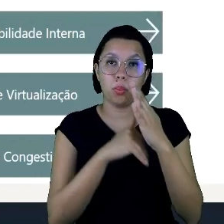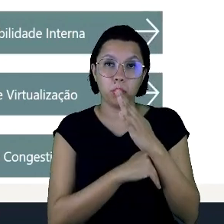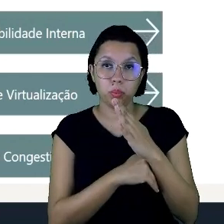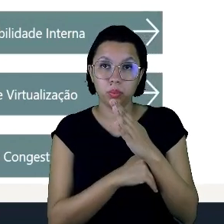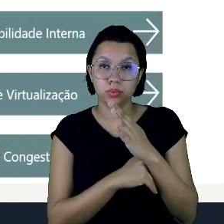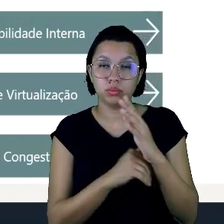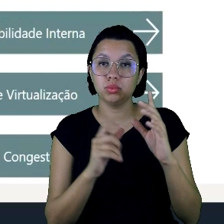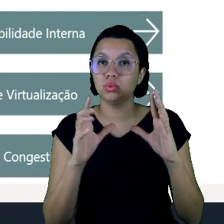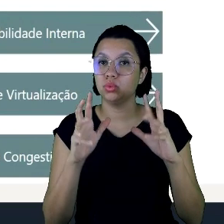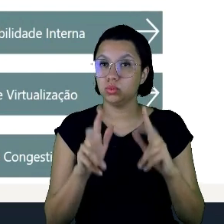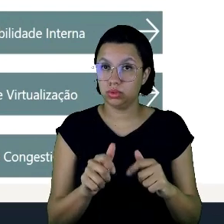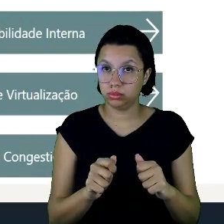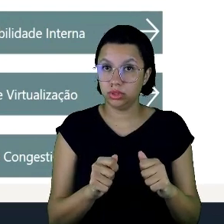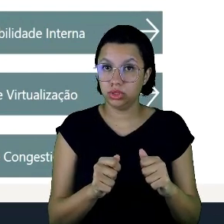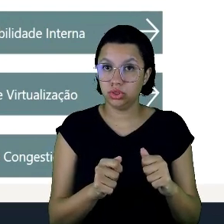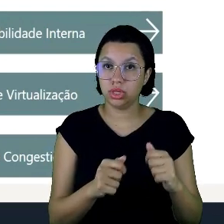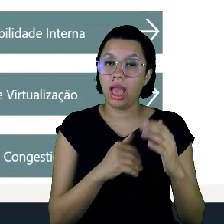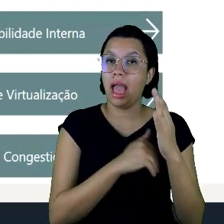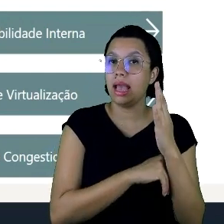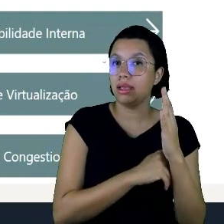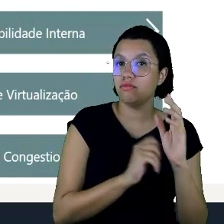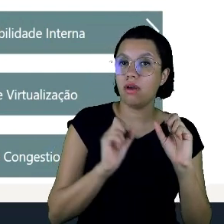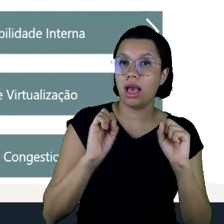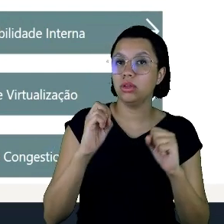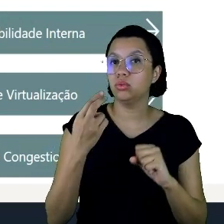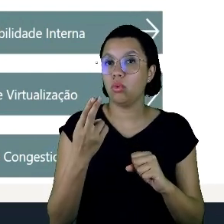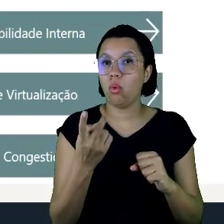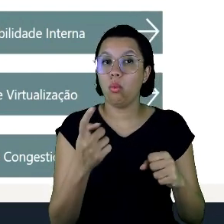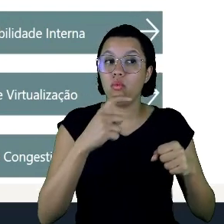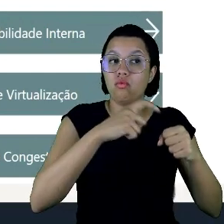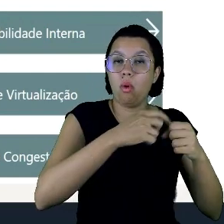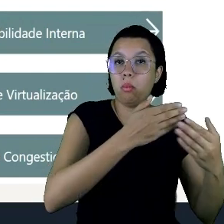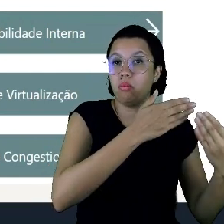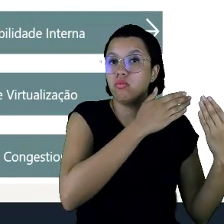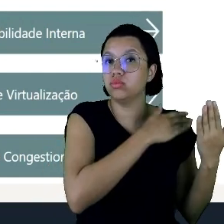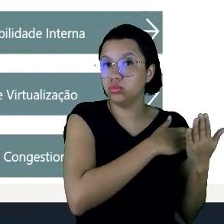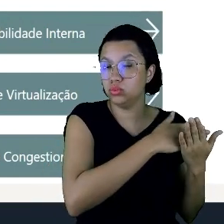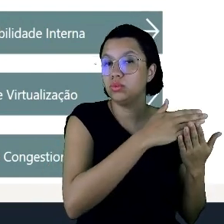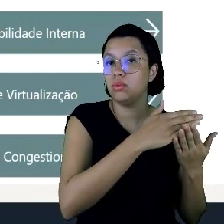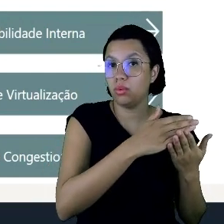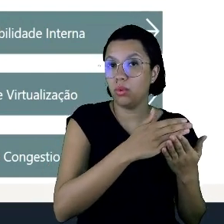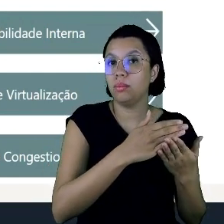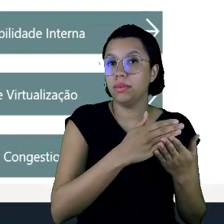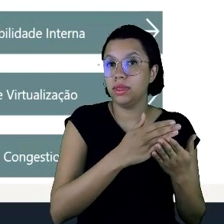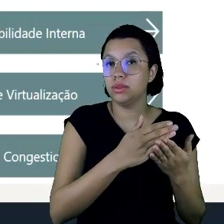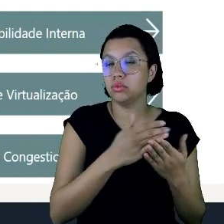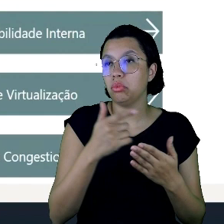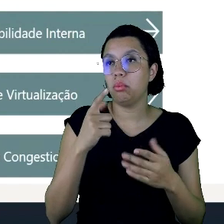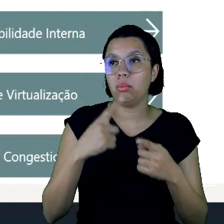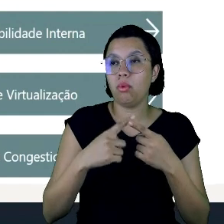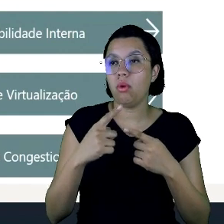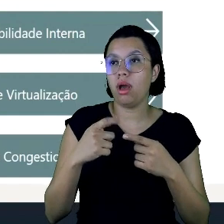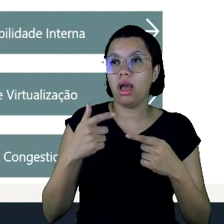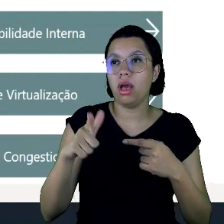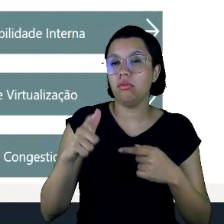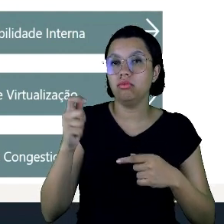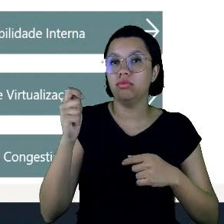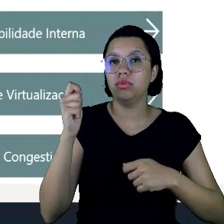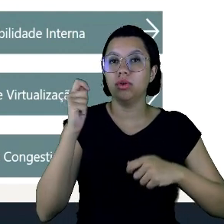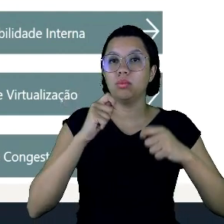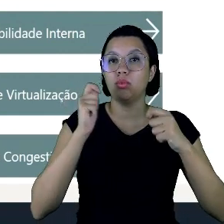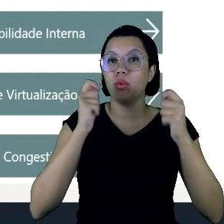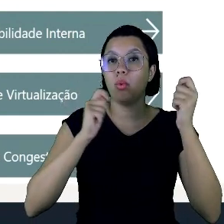relatórios baixados definitivamente, que são os remetidos à origem, ou arquivados, né, os originários que são arquivados,